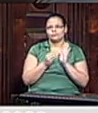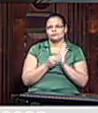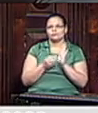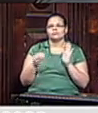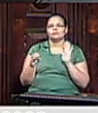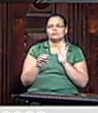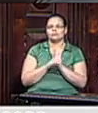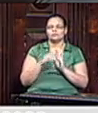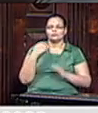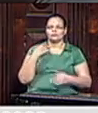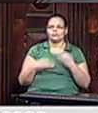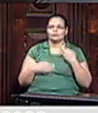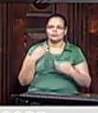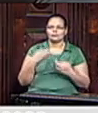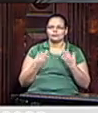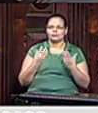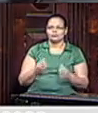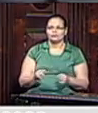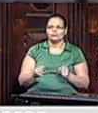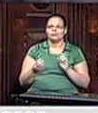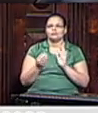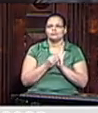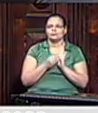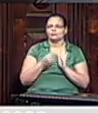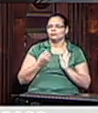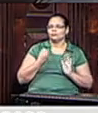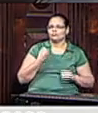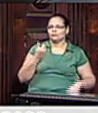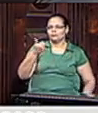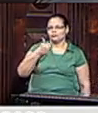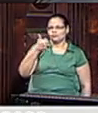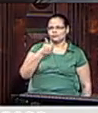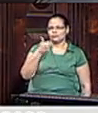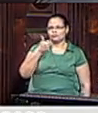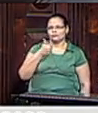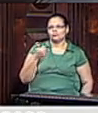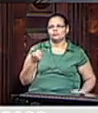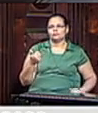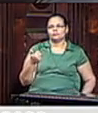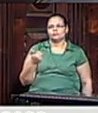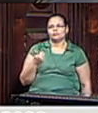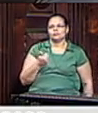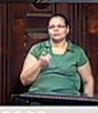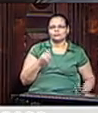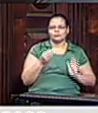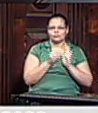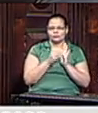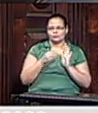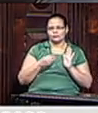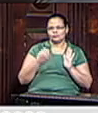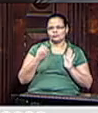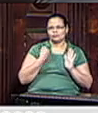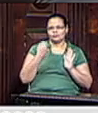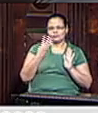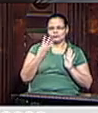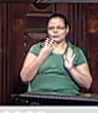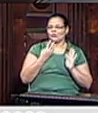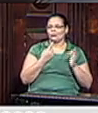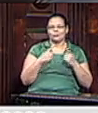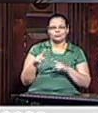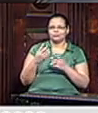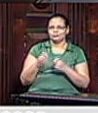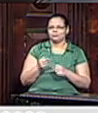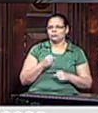e Justiça. Favorável às emendas número 1, de números 1 a 4. Contrário à emenda número 5.